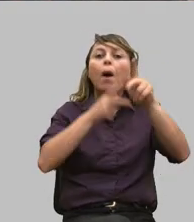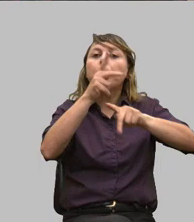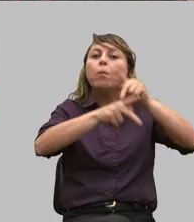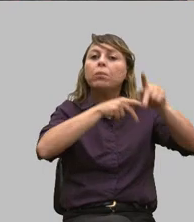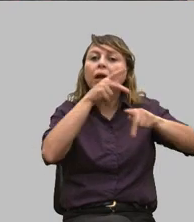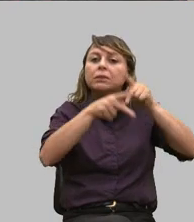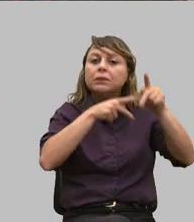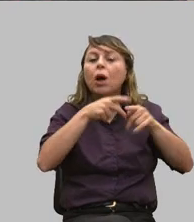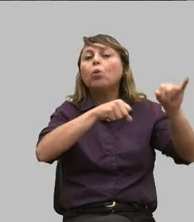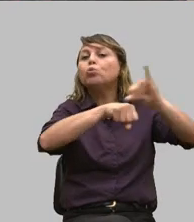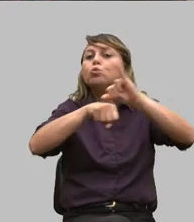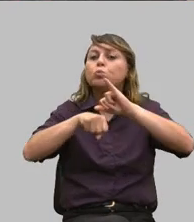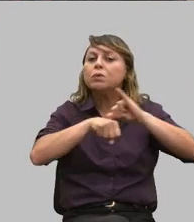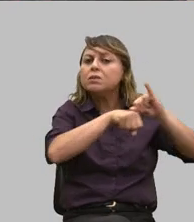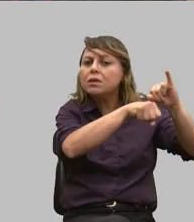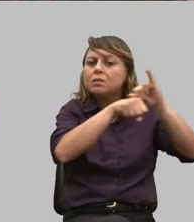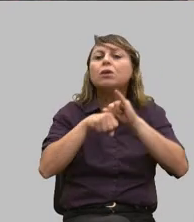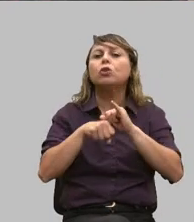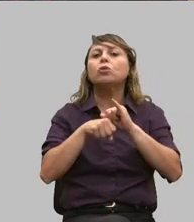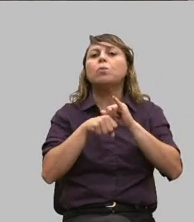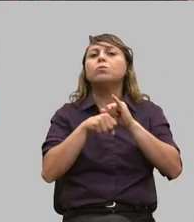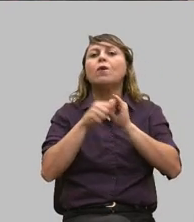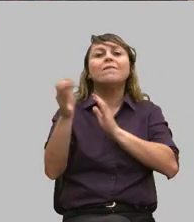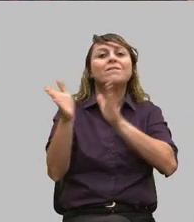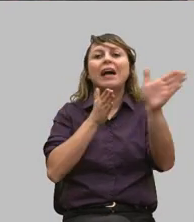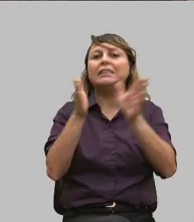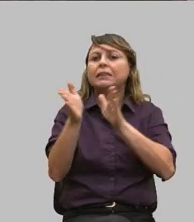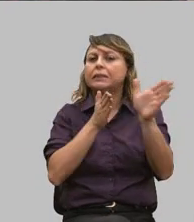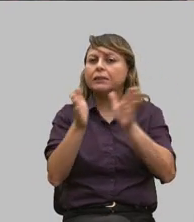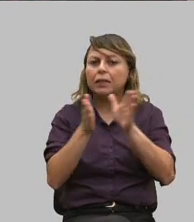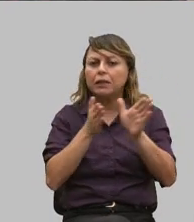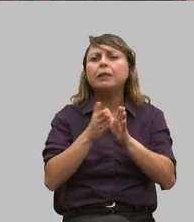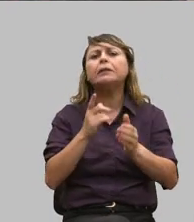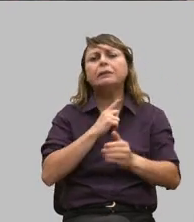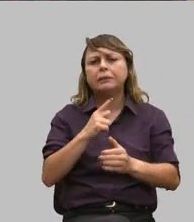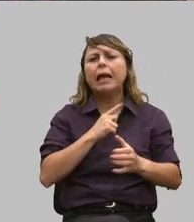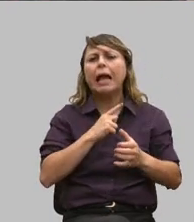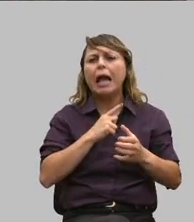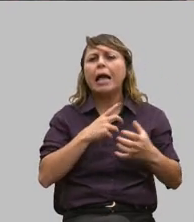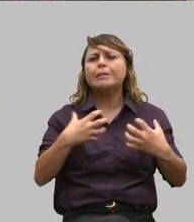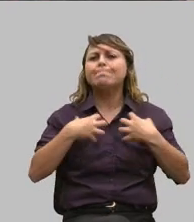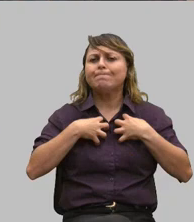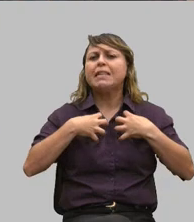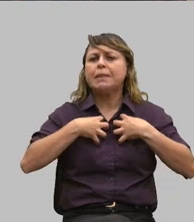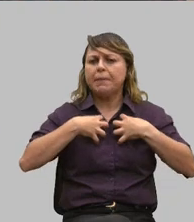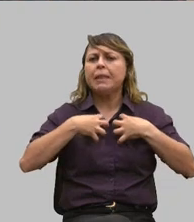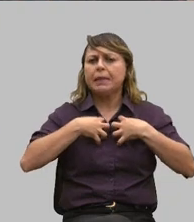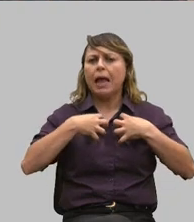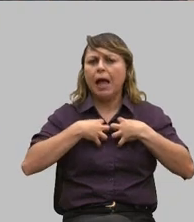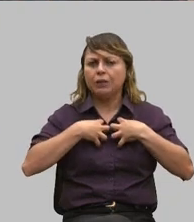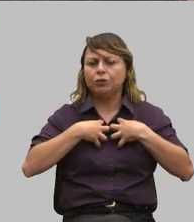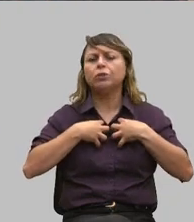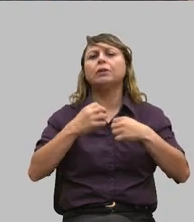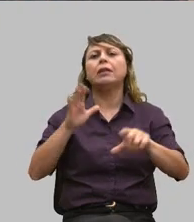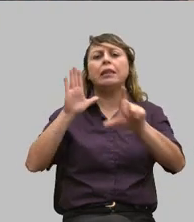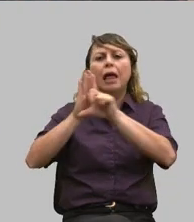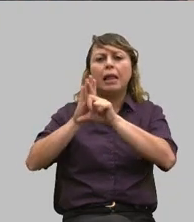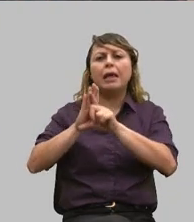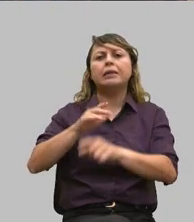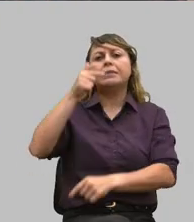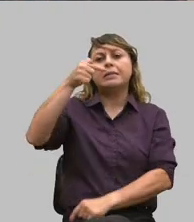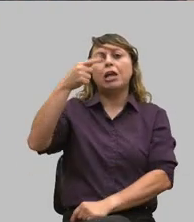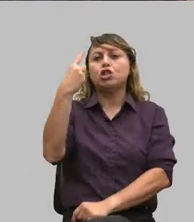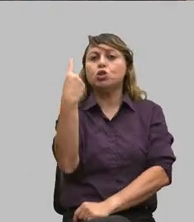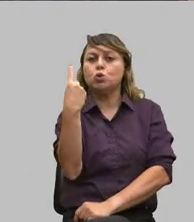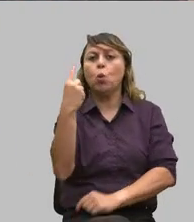municípios e a gente ser um grande facilitador e a gente tem essa sensibilidade então falar da lei complementar 171 que essa